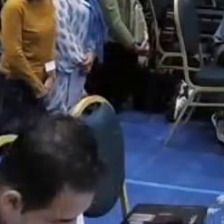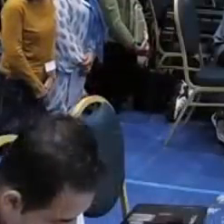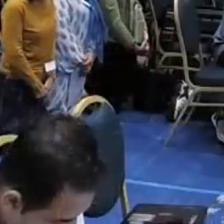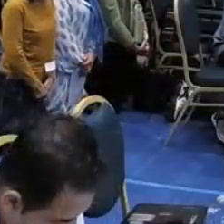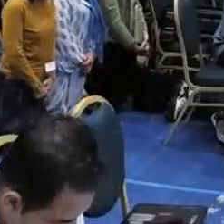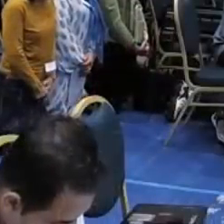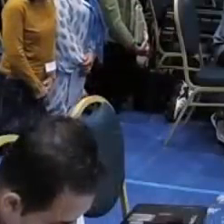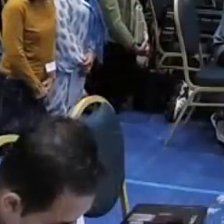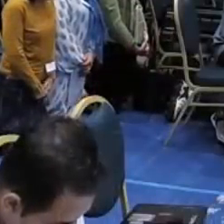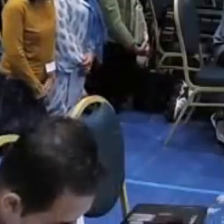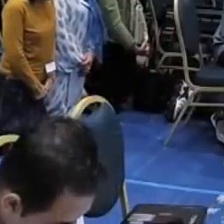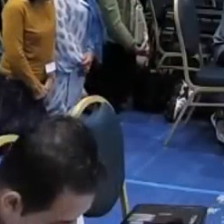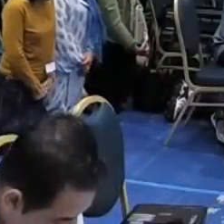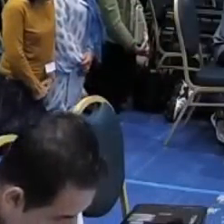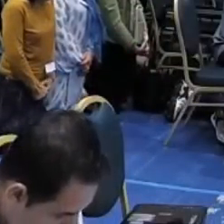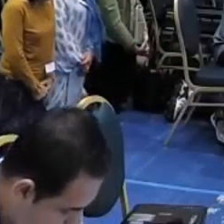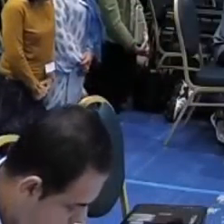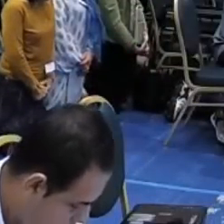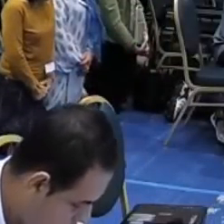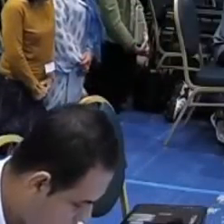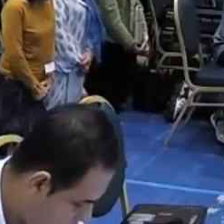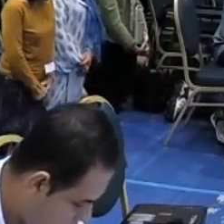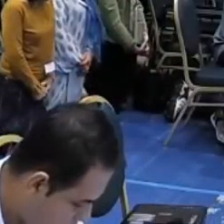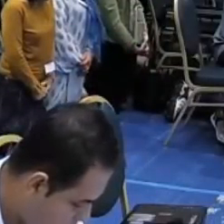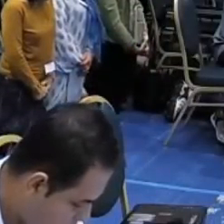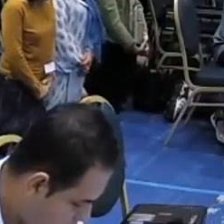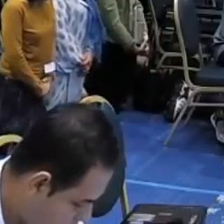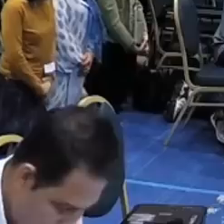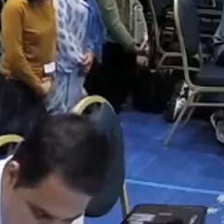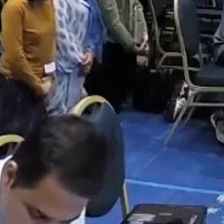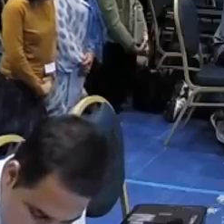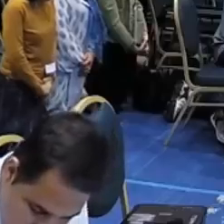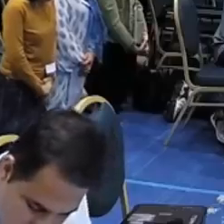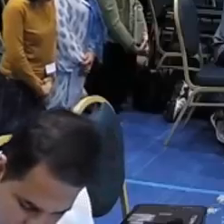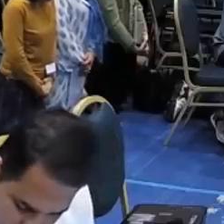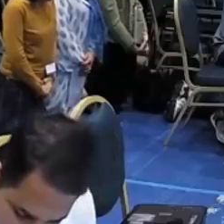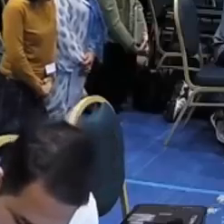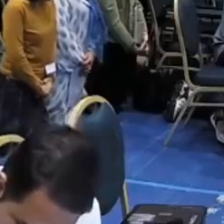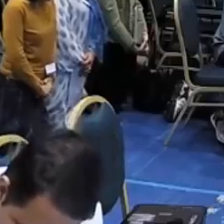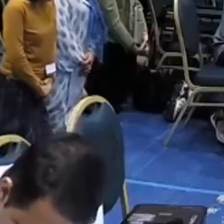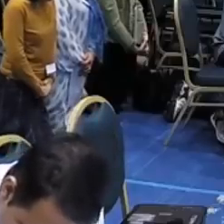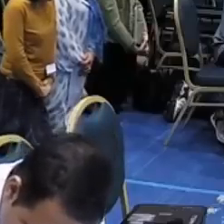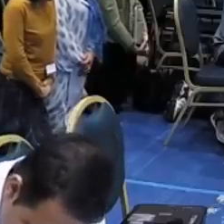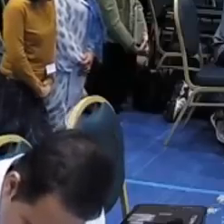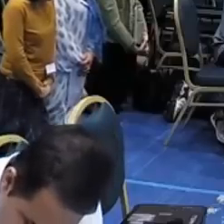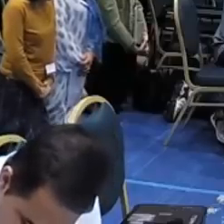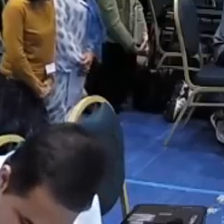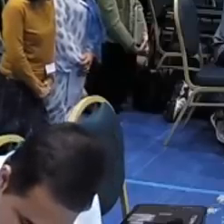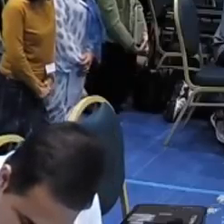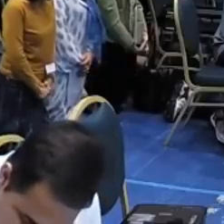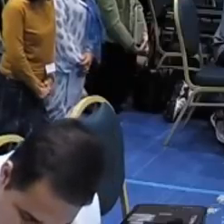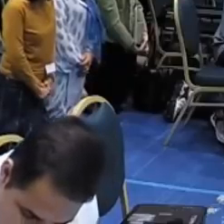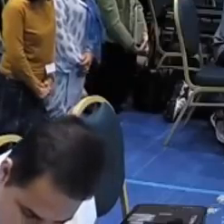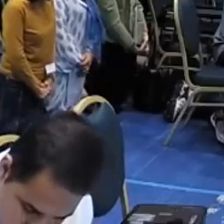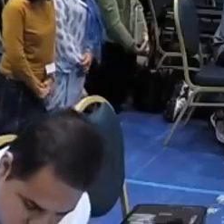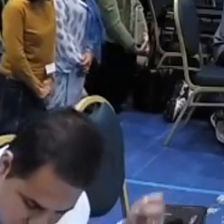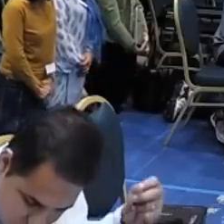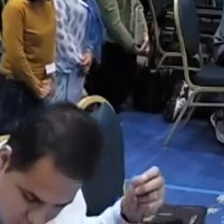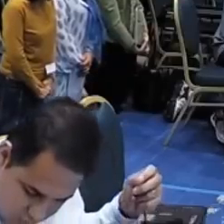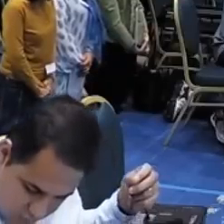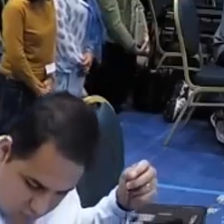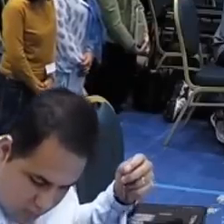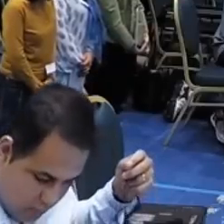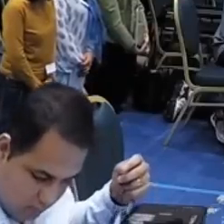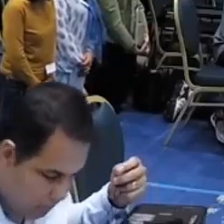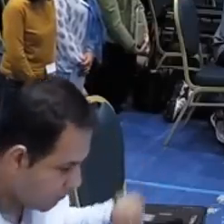Senhor nosso Deus, nós clamamos pelo poder que é no sangue de Jesus. God, we plead for the power that's in the blood of Jesus.